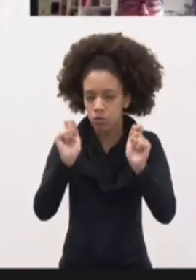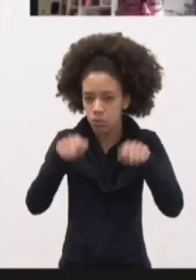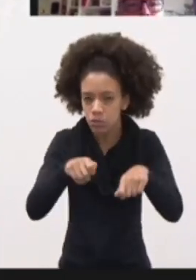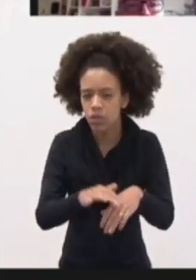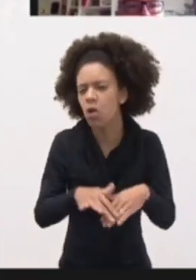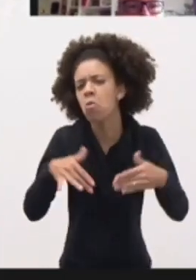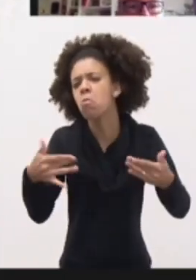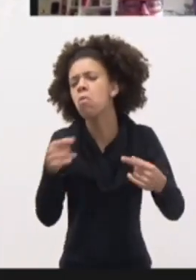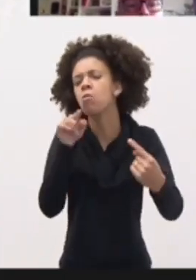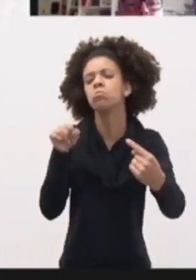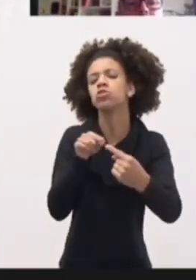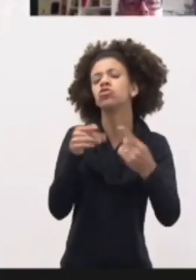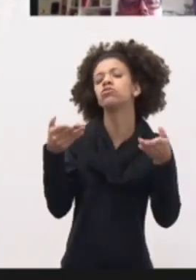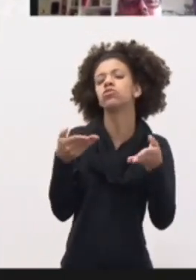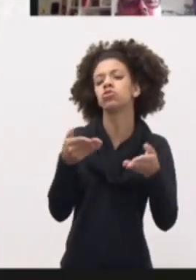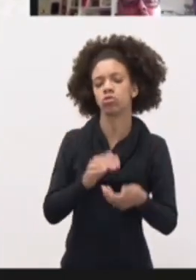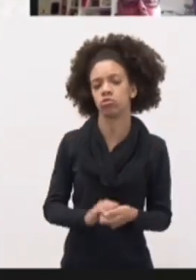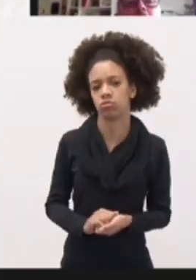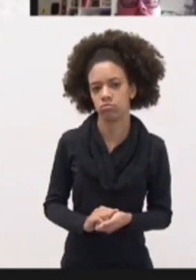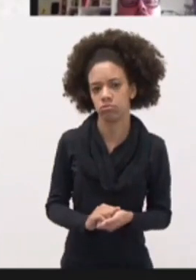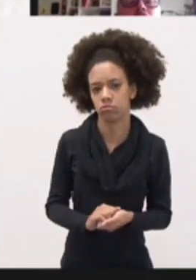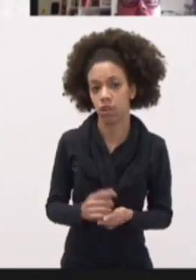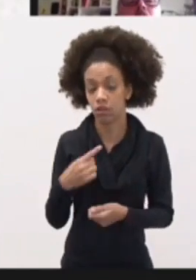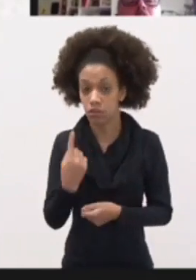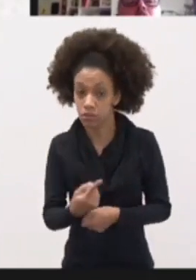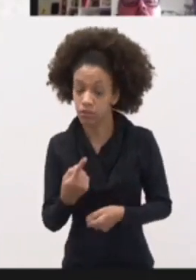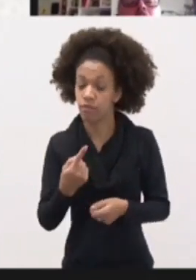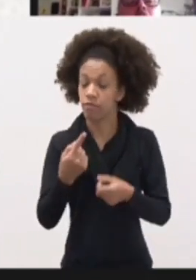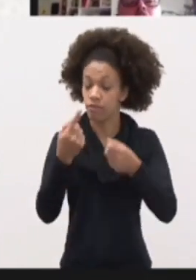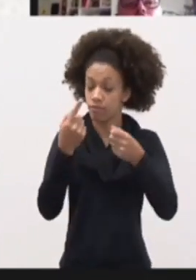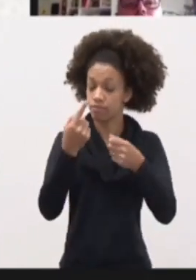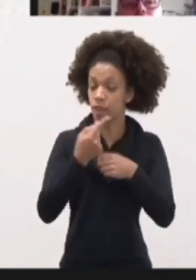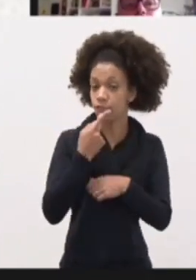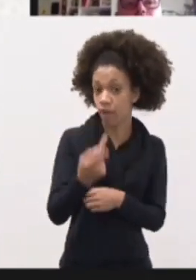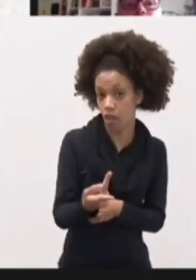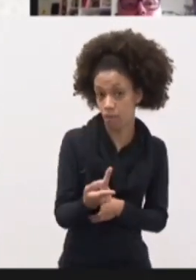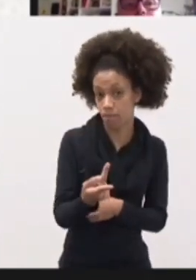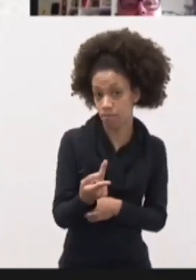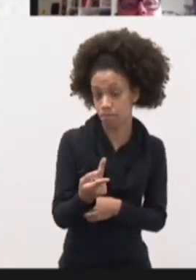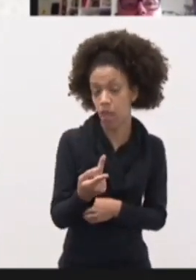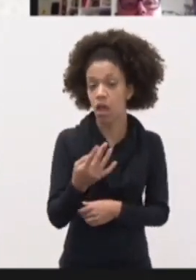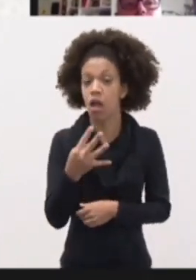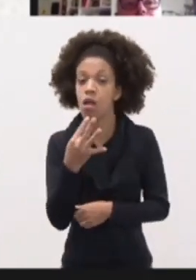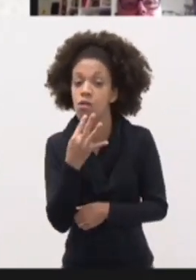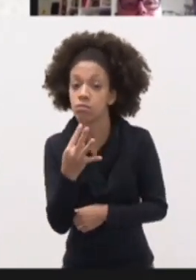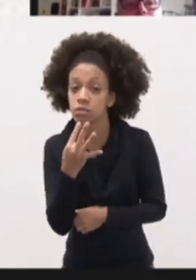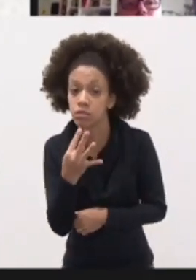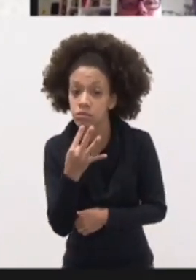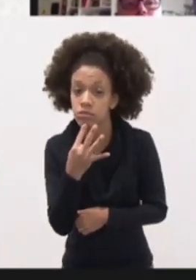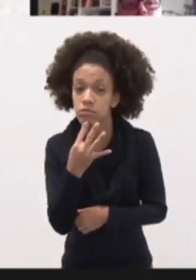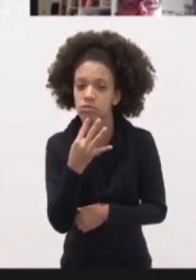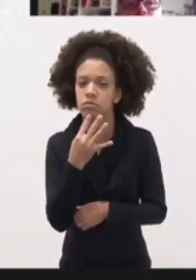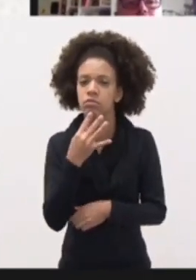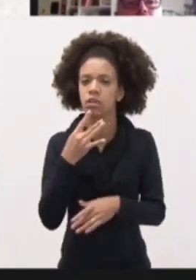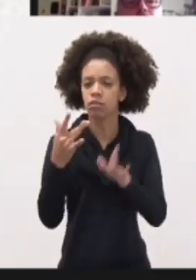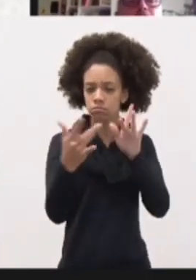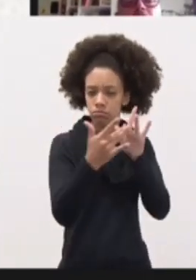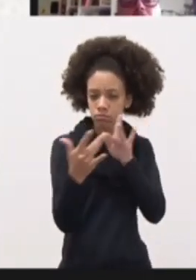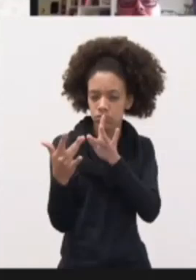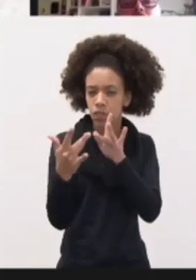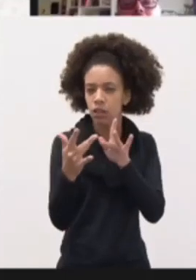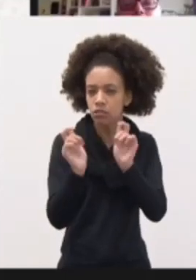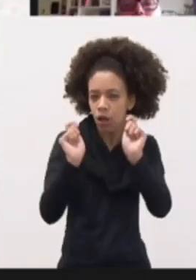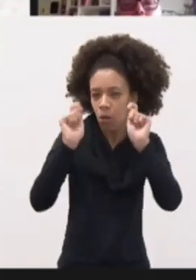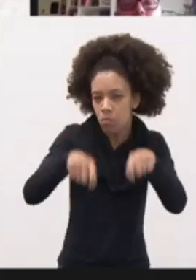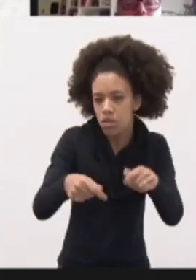objetivos na aula de hoje? A gente vai falar sobre reconhecer a autoavaliação e a relação com as áreas e